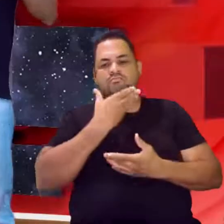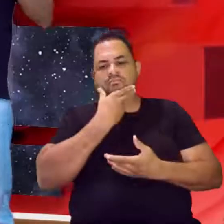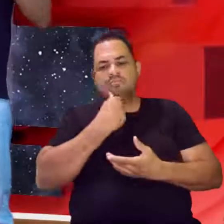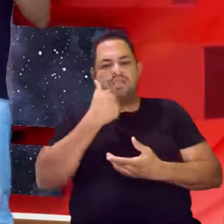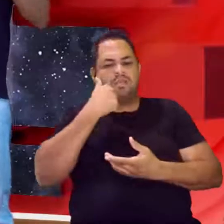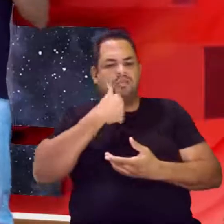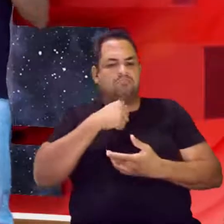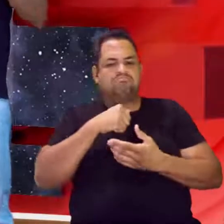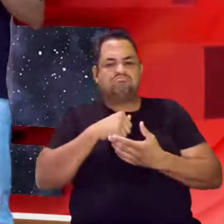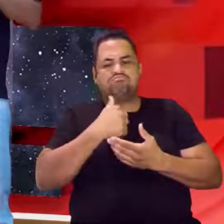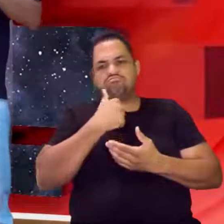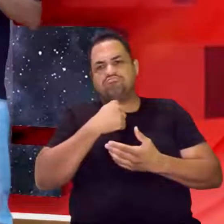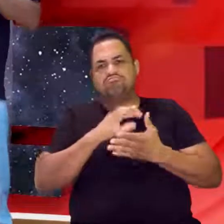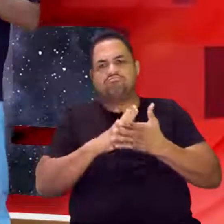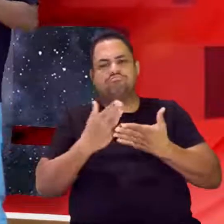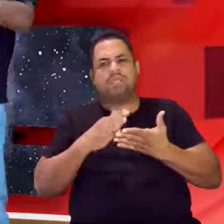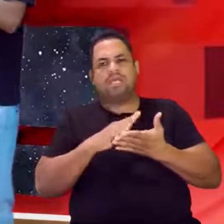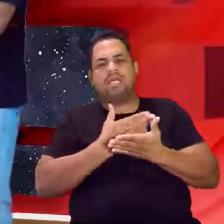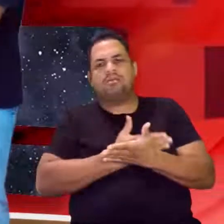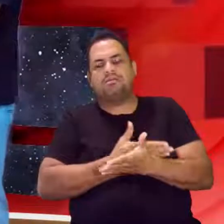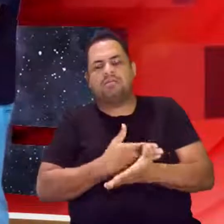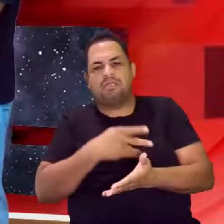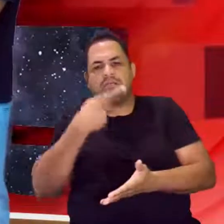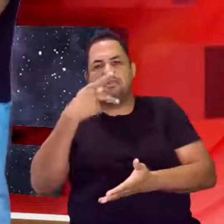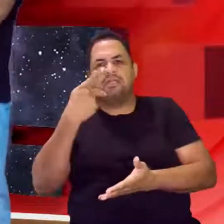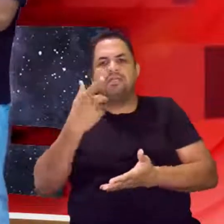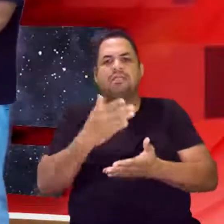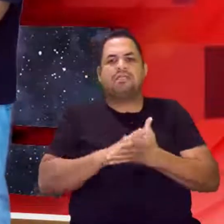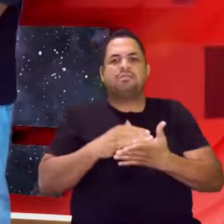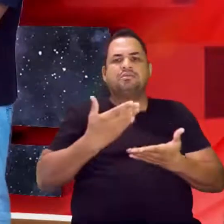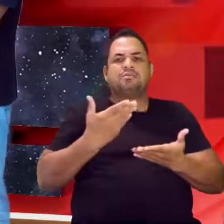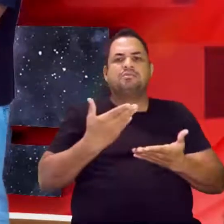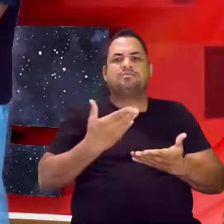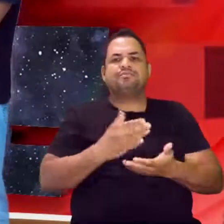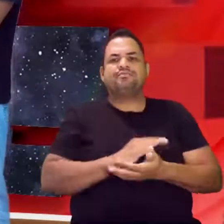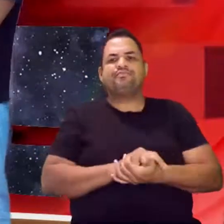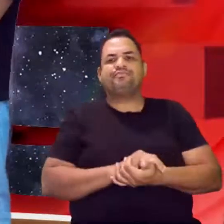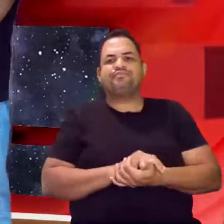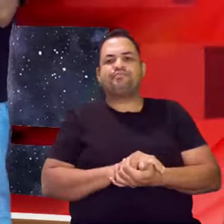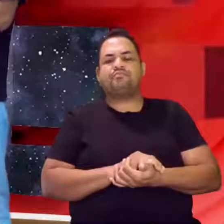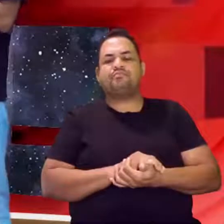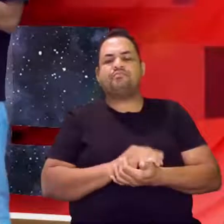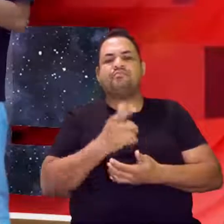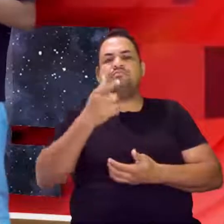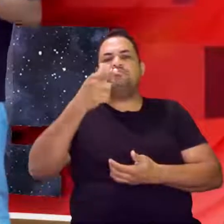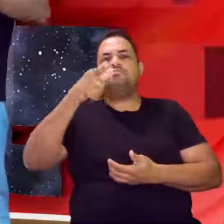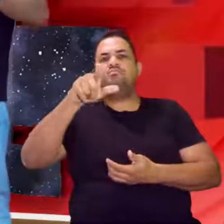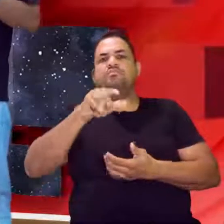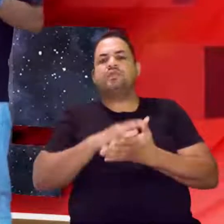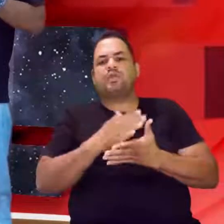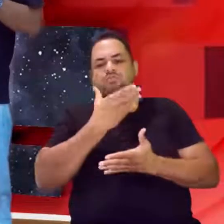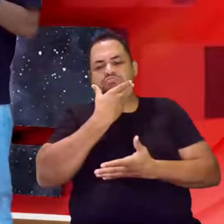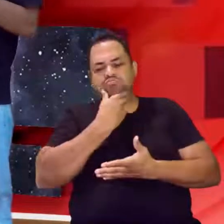costumam falar. Eles não vão falar assim, ai, meu filho... Alguns até colocam para fora. Mas outros